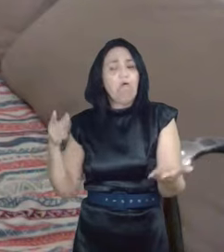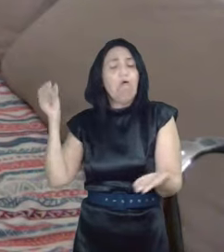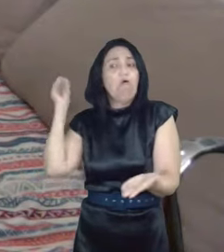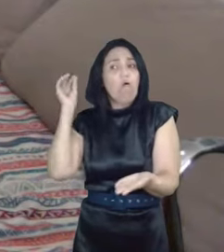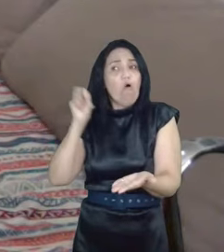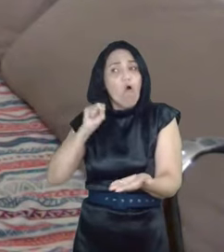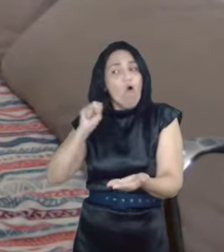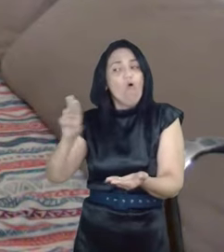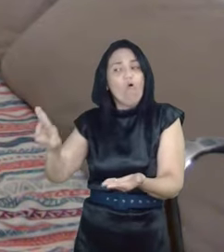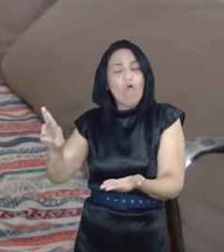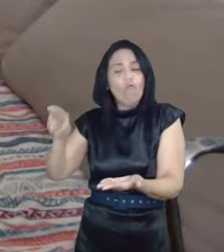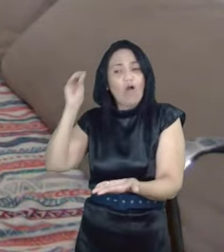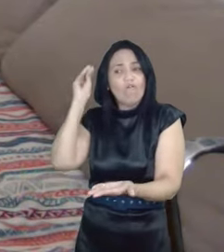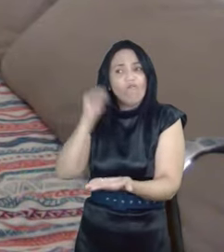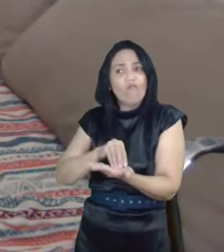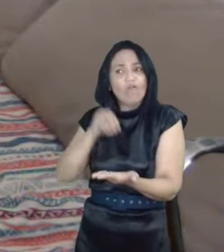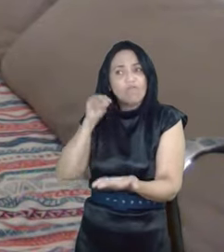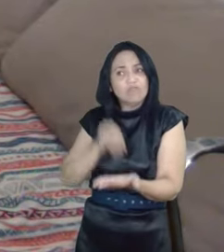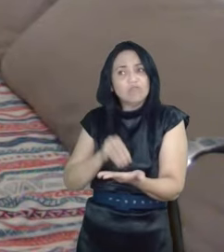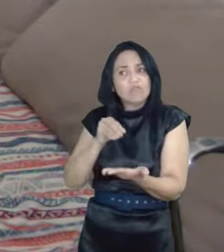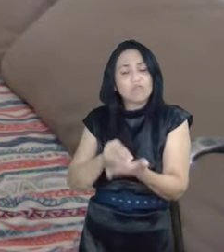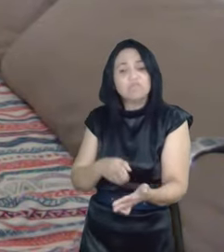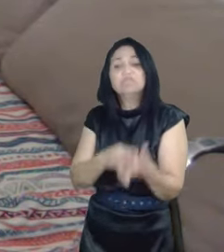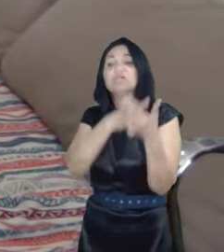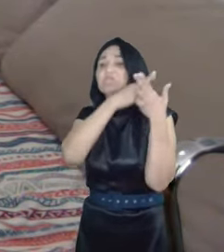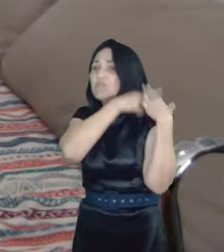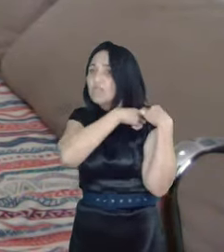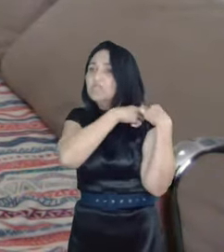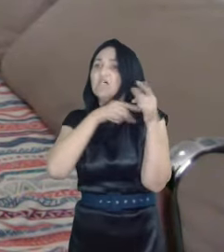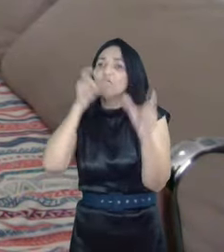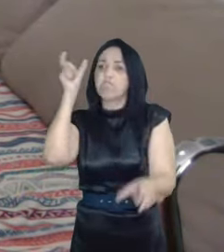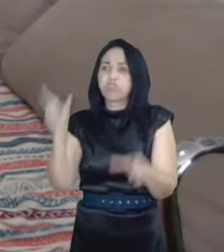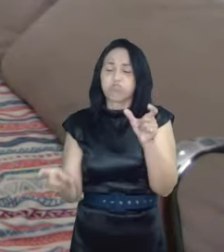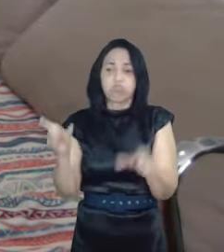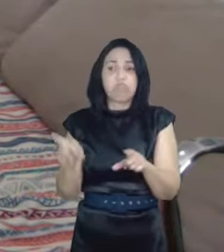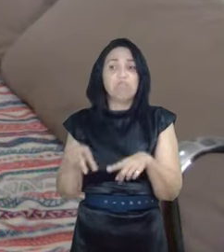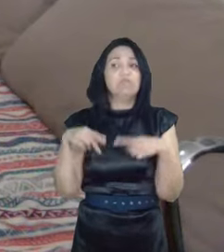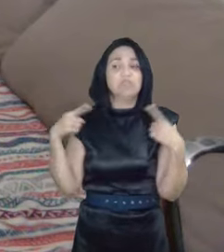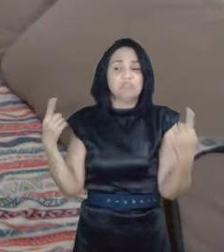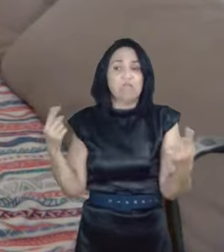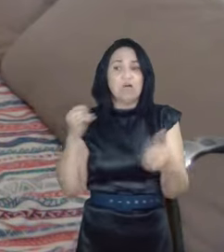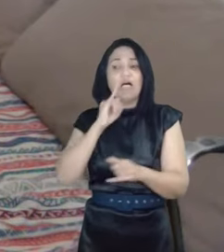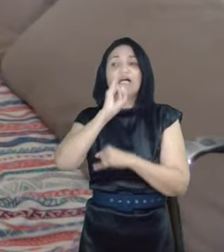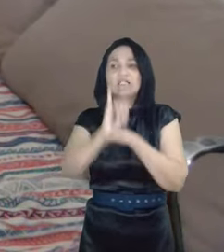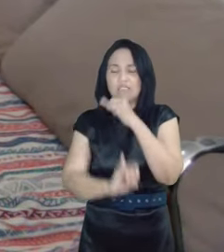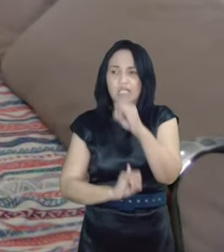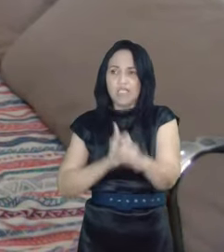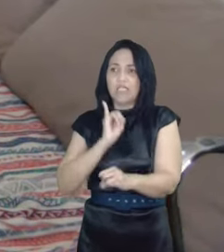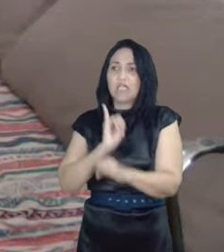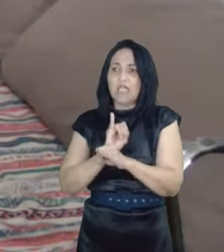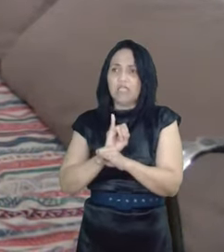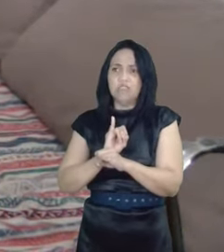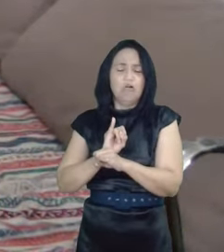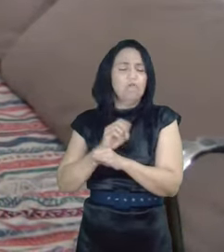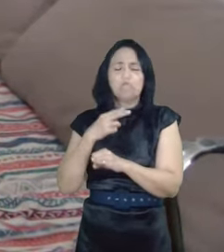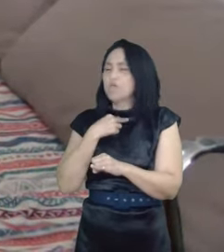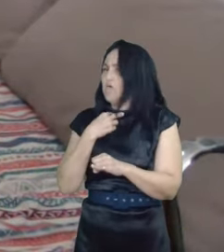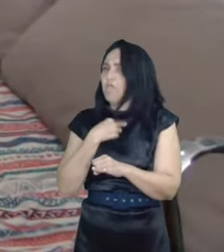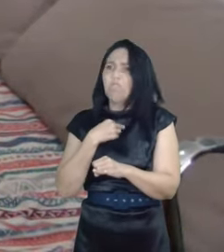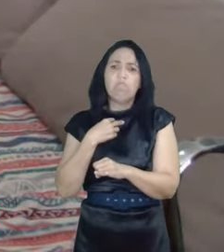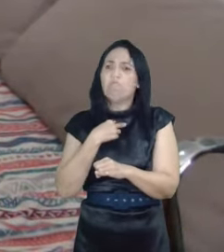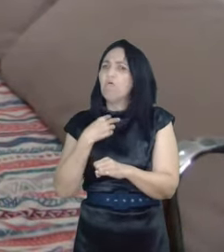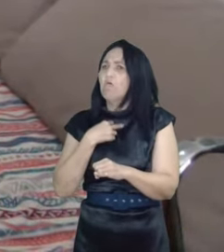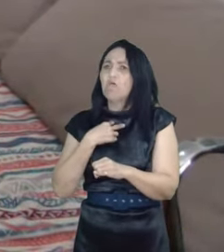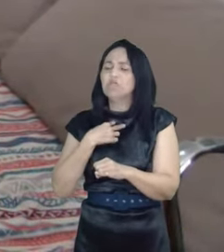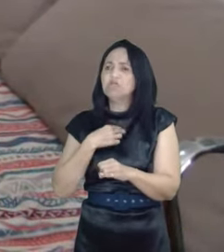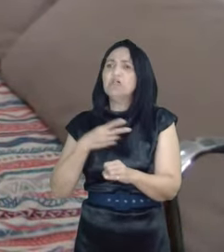andando lá no Congresso, principalmente na Câmara, mas o fato é que não dá mais que a internet continue servindo de palco para uma